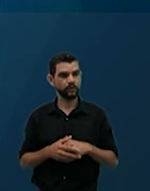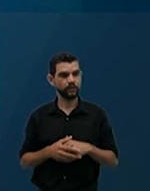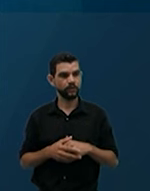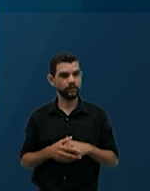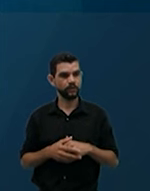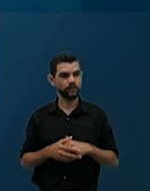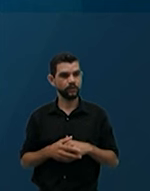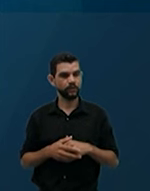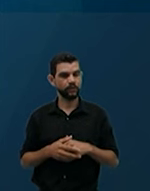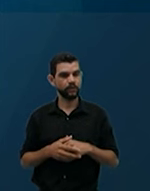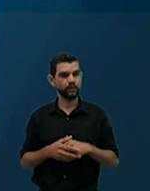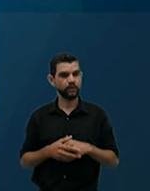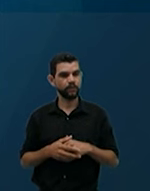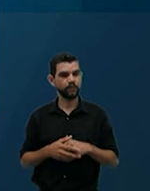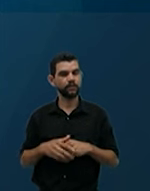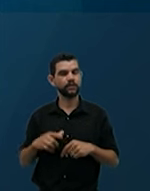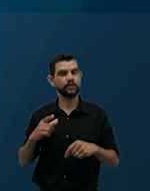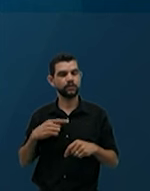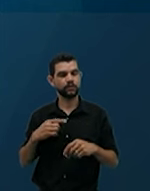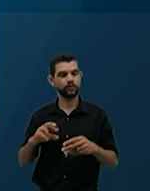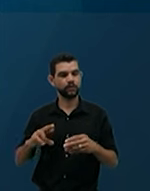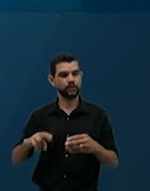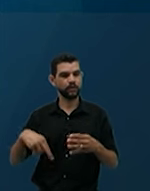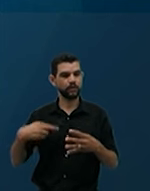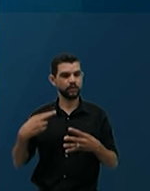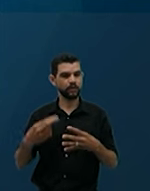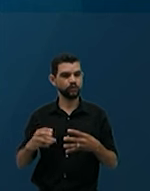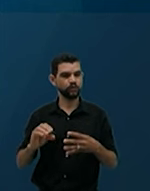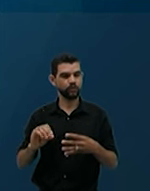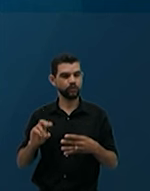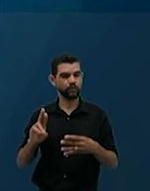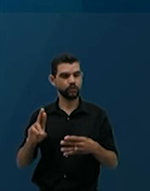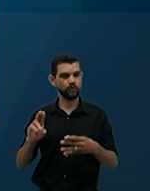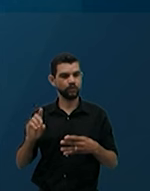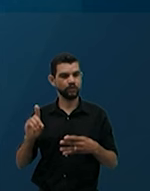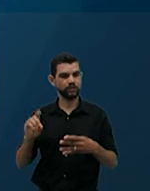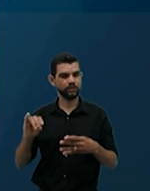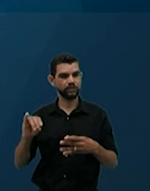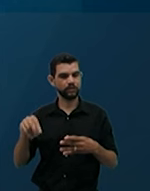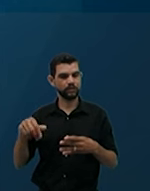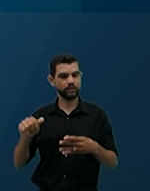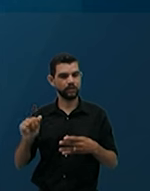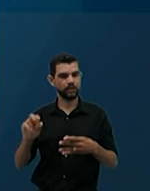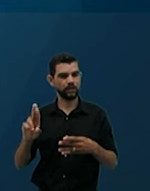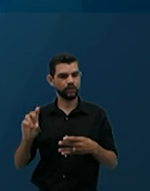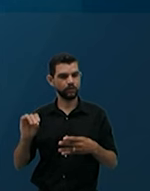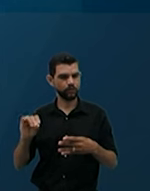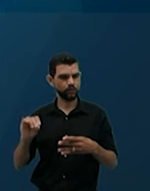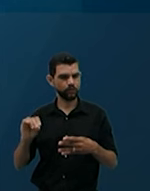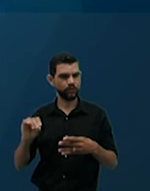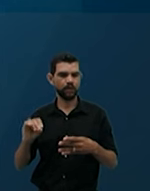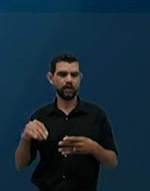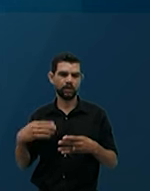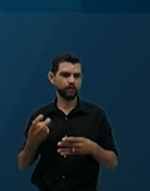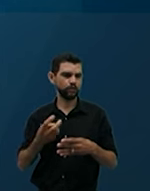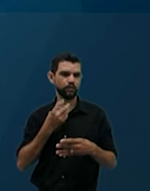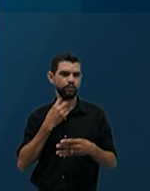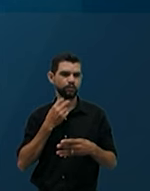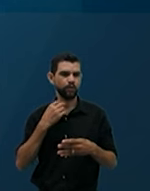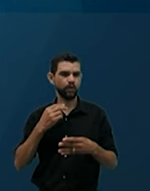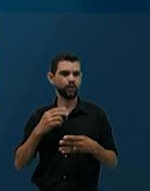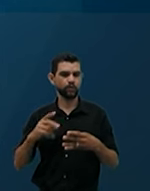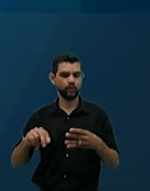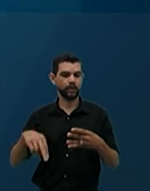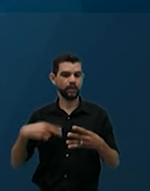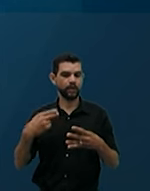por recurso ordinário, não é admissível o recurso especial, configurando-se a utilização deste erro como erro grosseiro,